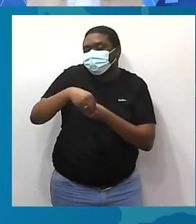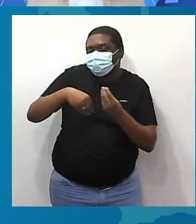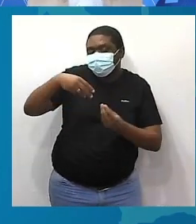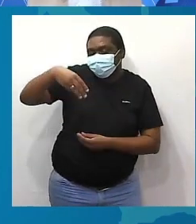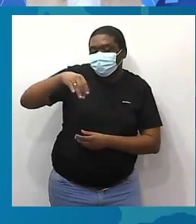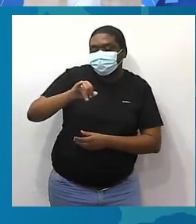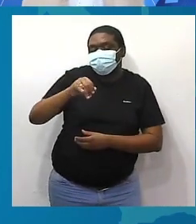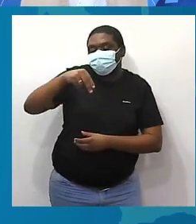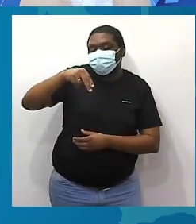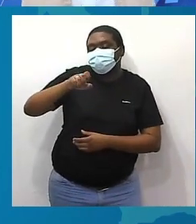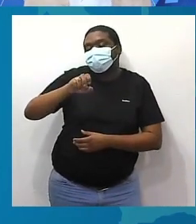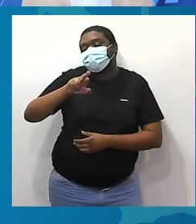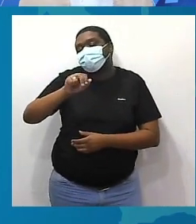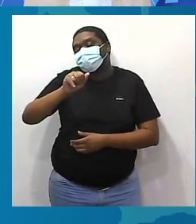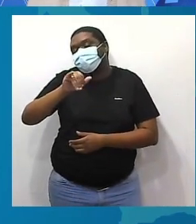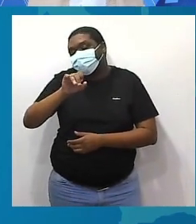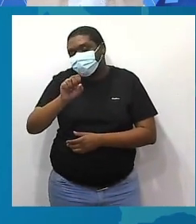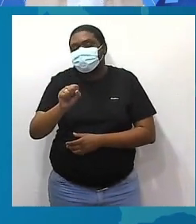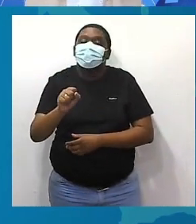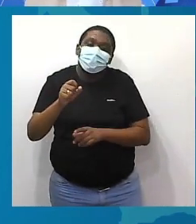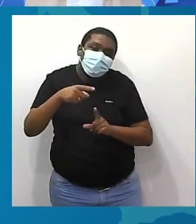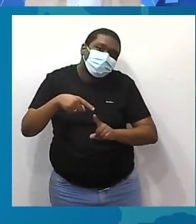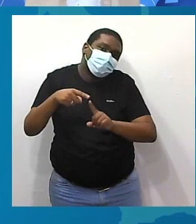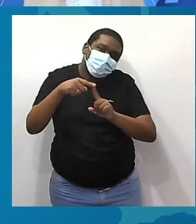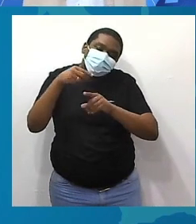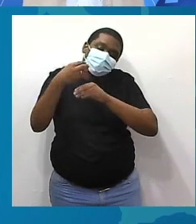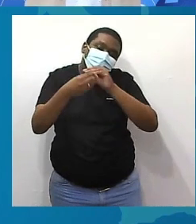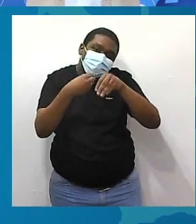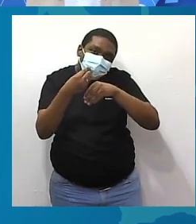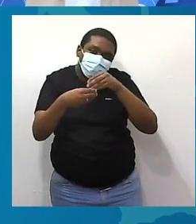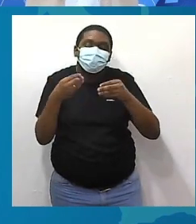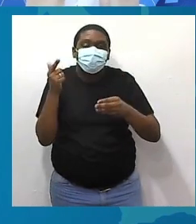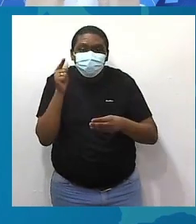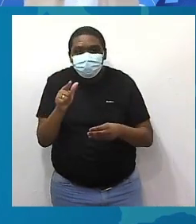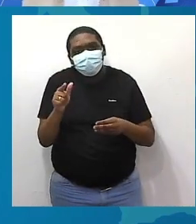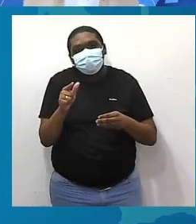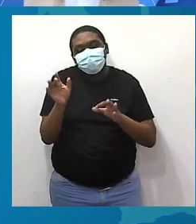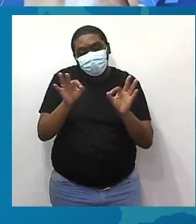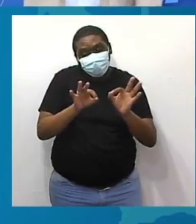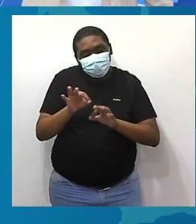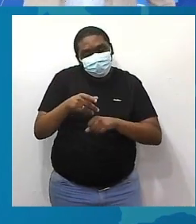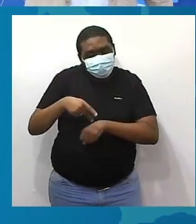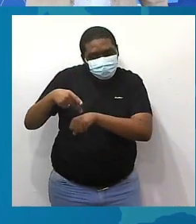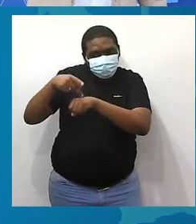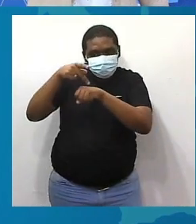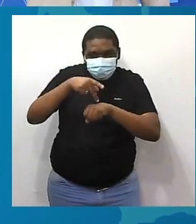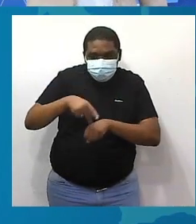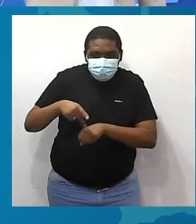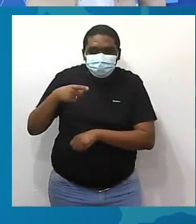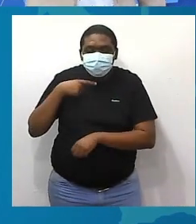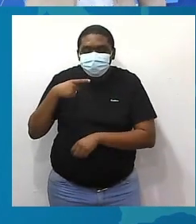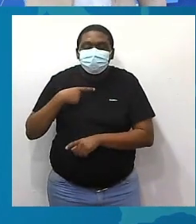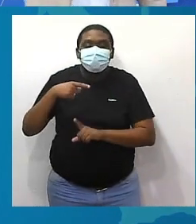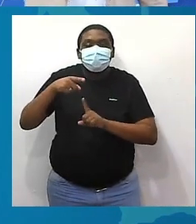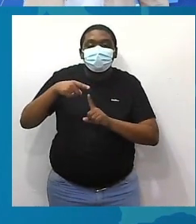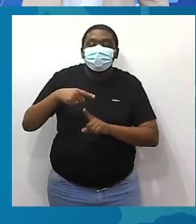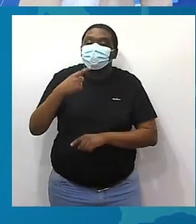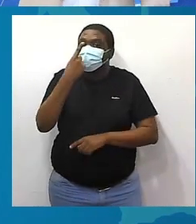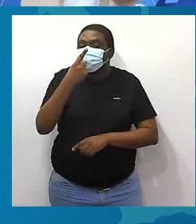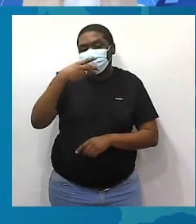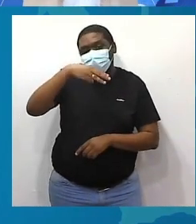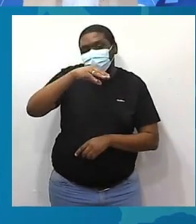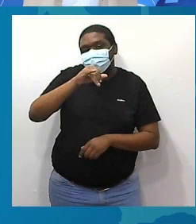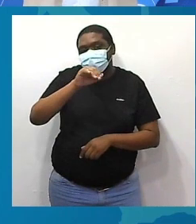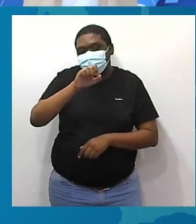um mineral ou mais de um minerais. As rochas que possuem apenas um mineral em